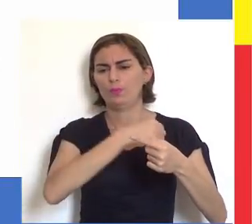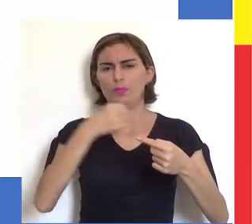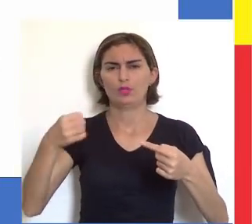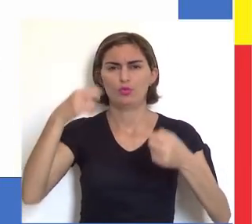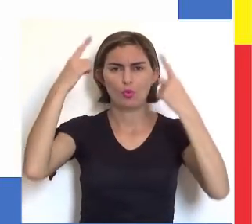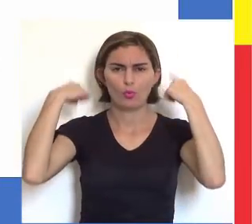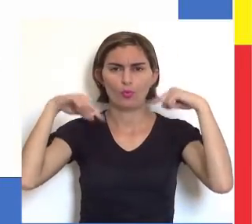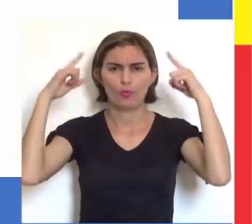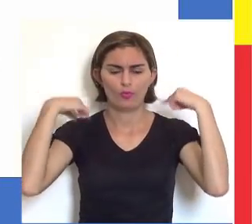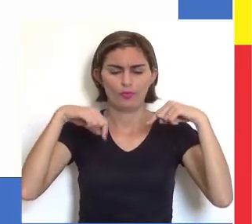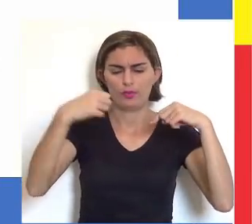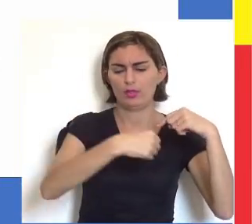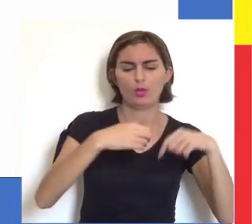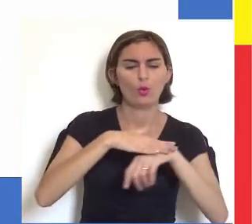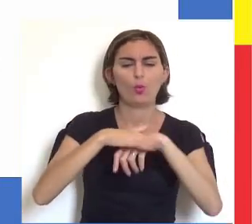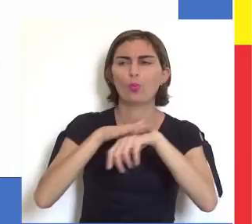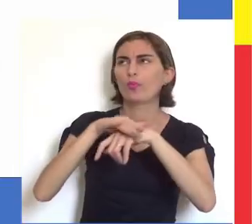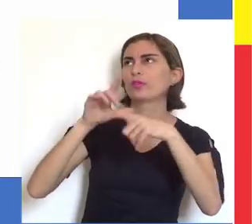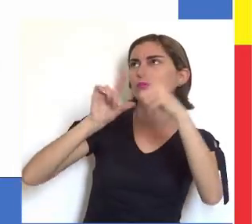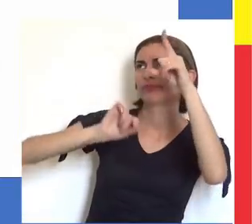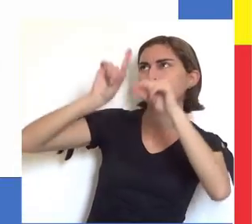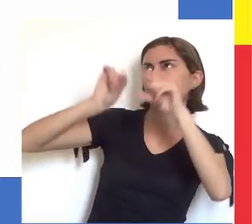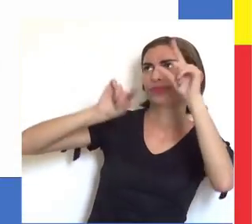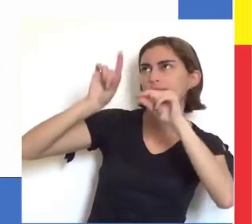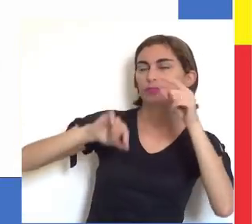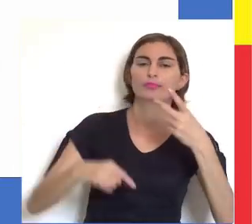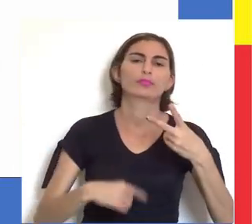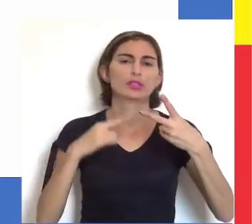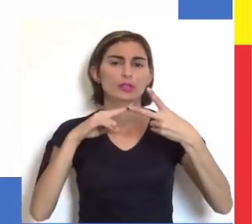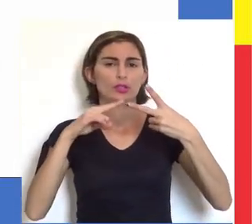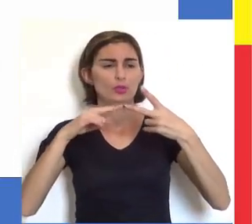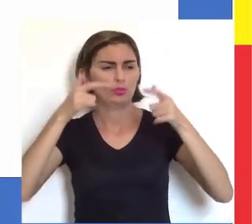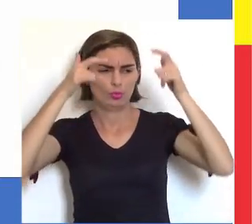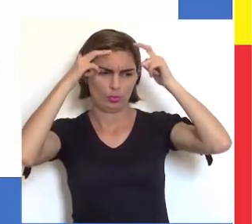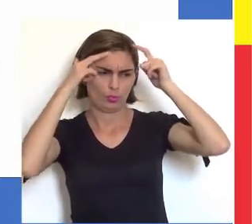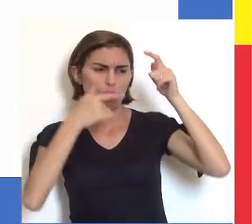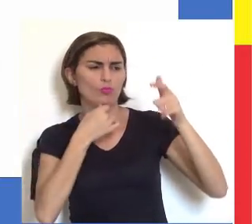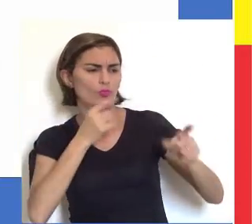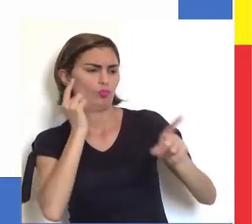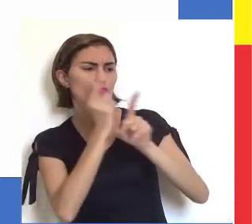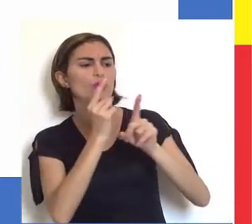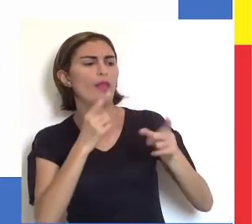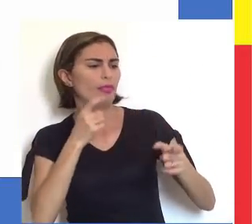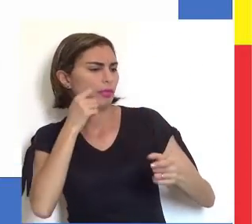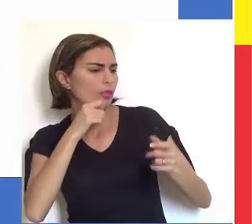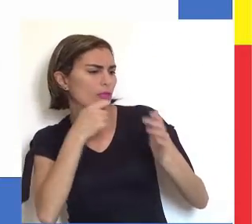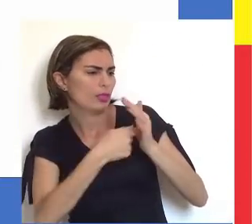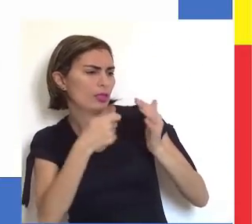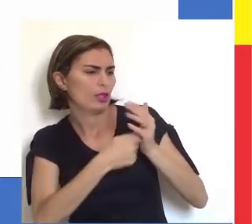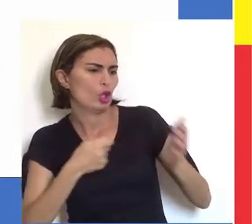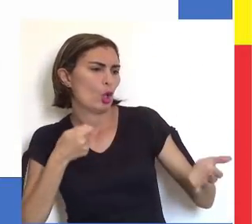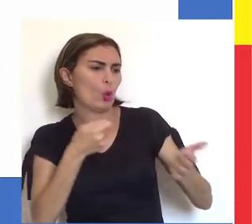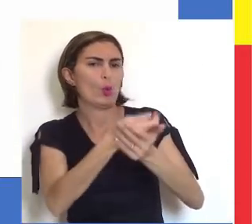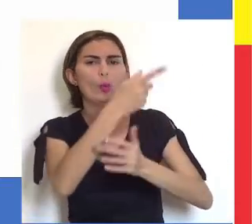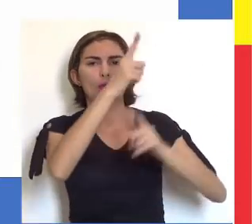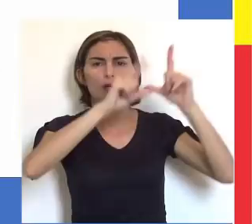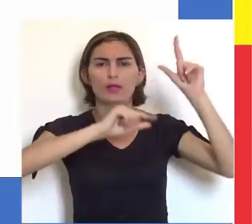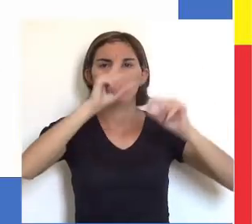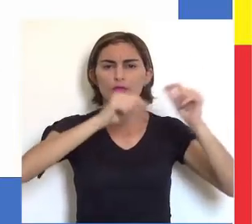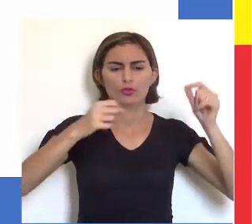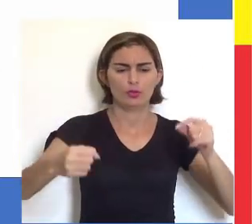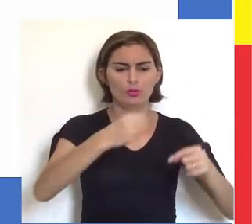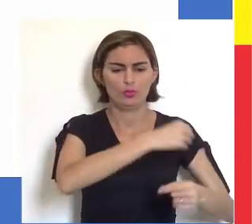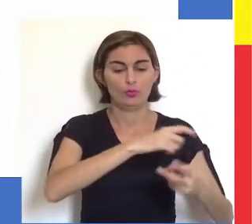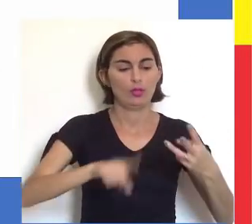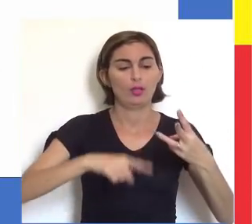ovelhas conversa com uma estrela. Segundo, o rei descobre e ele tenta comprar a estrela do pastor. Já o